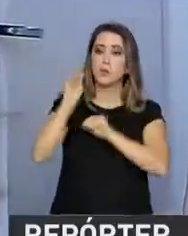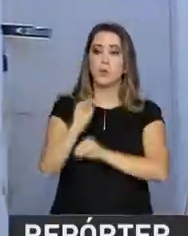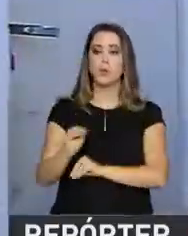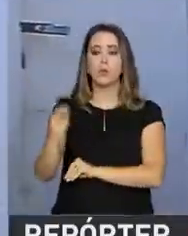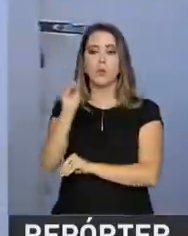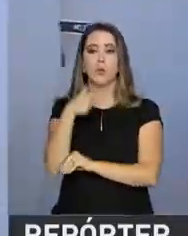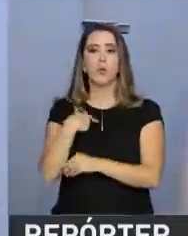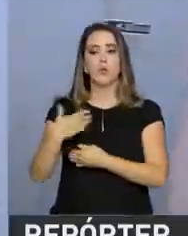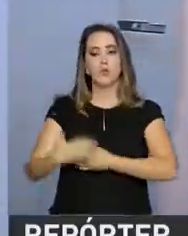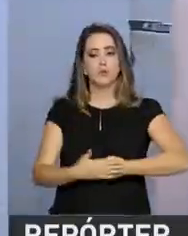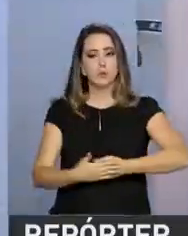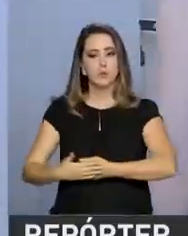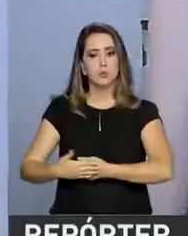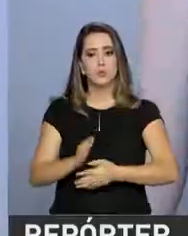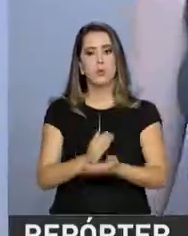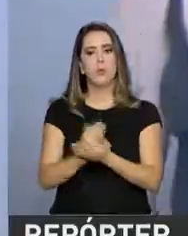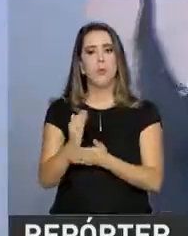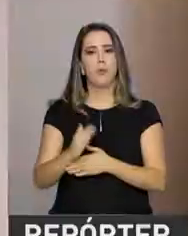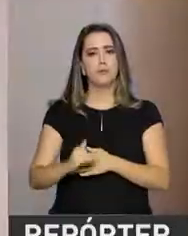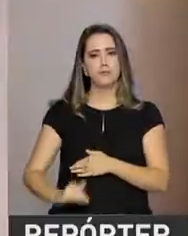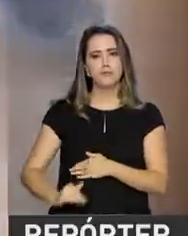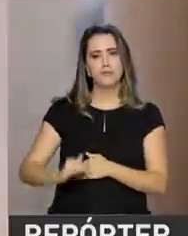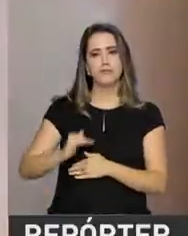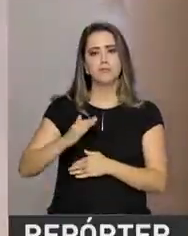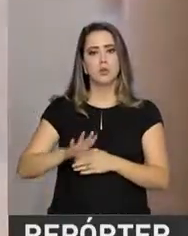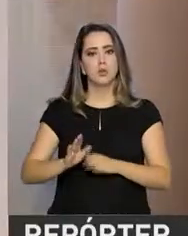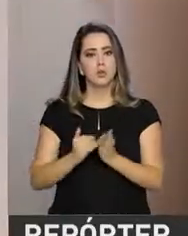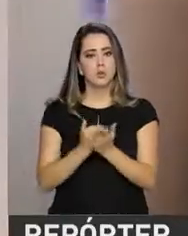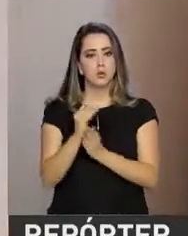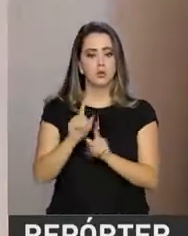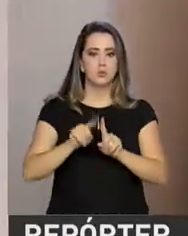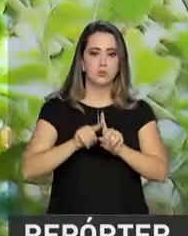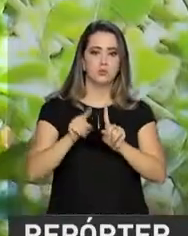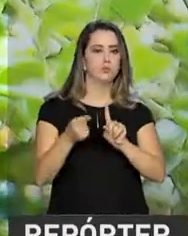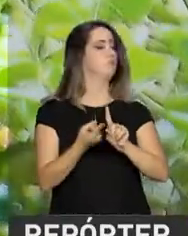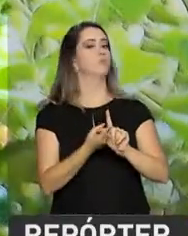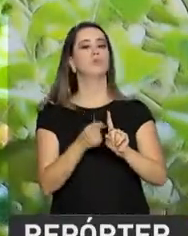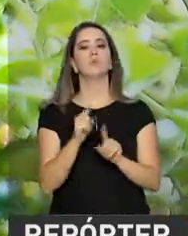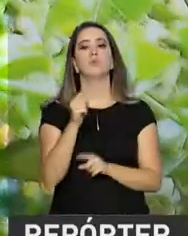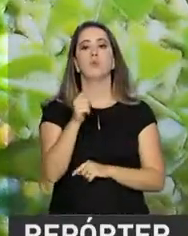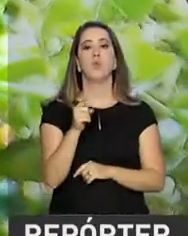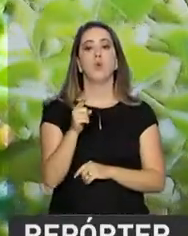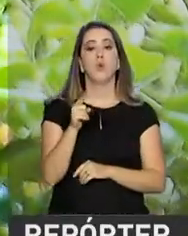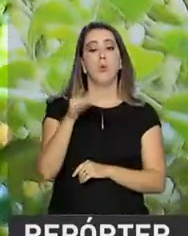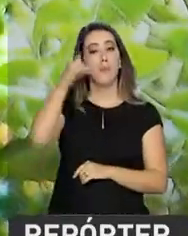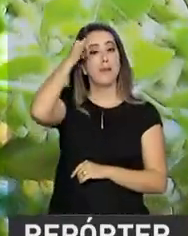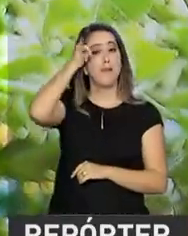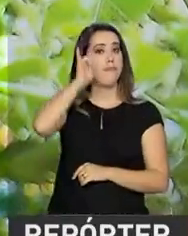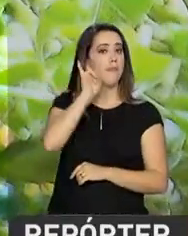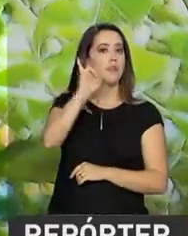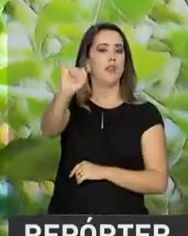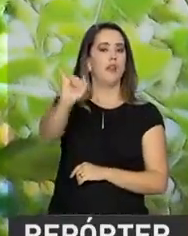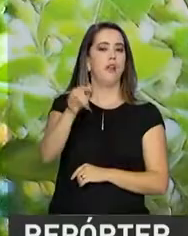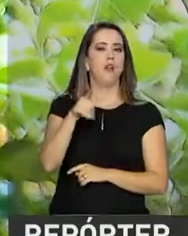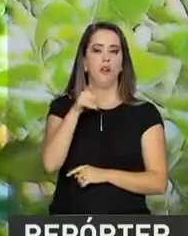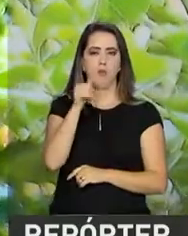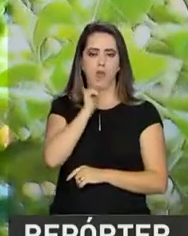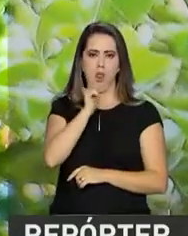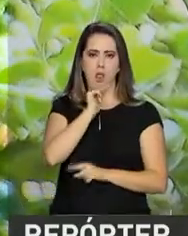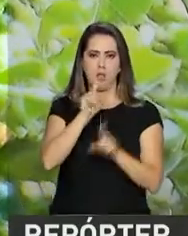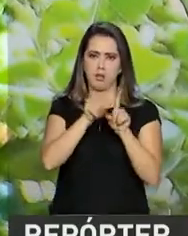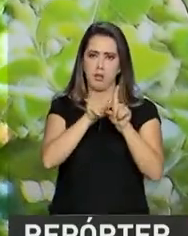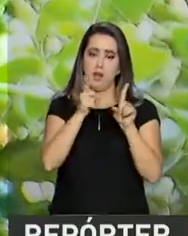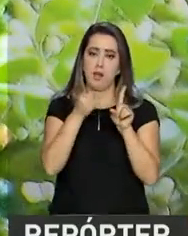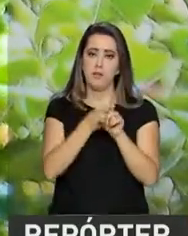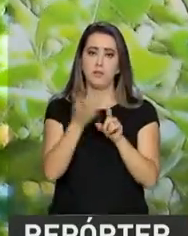com o bebê começam cedo ainda no início da gestação são uma precaução comum entre as gestantes é com